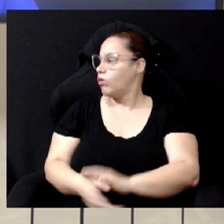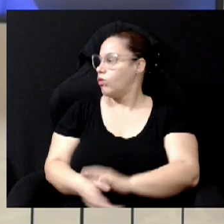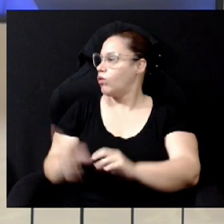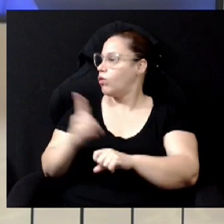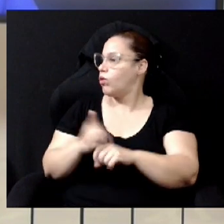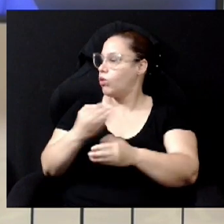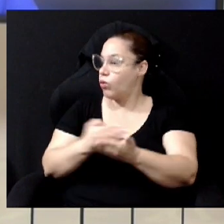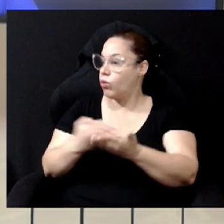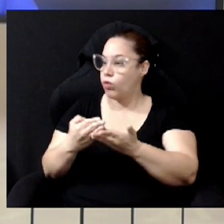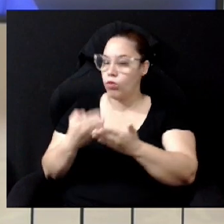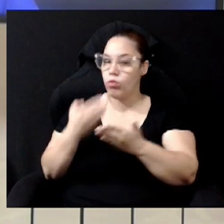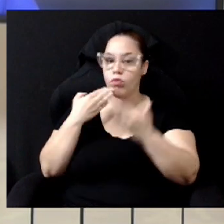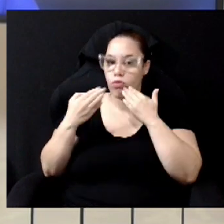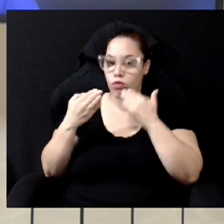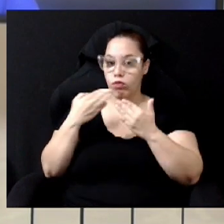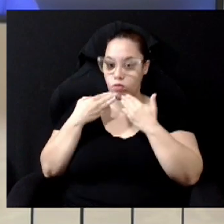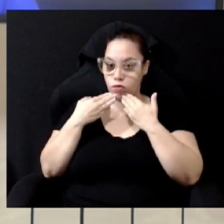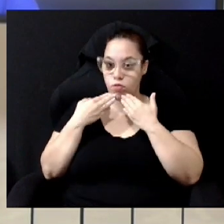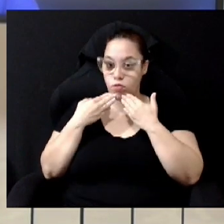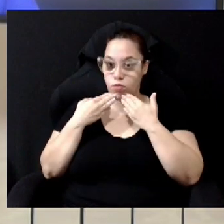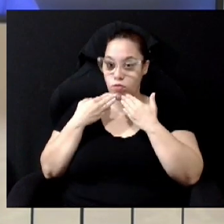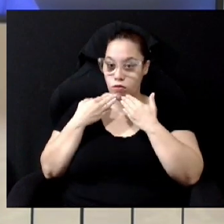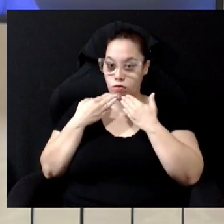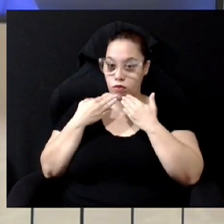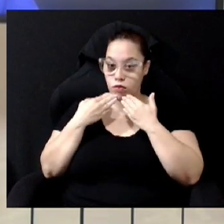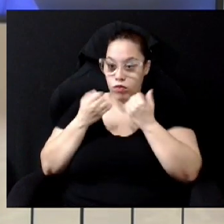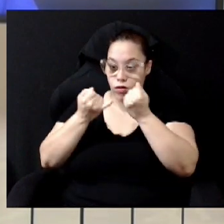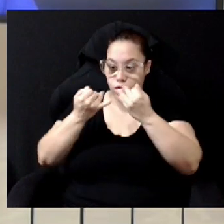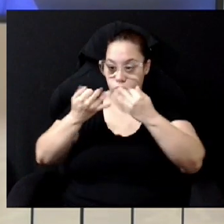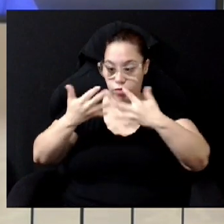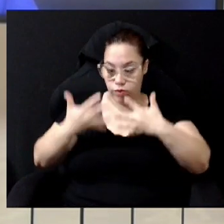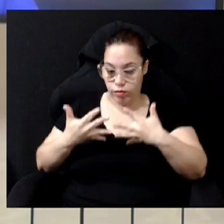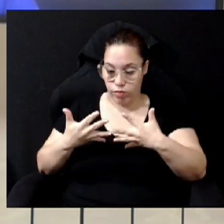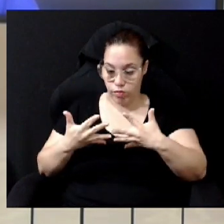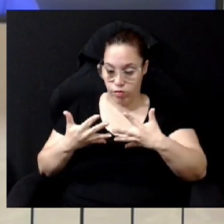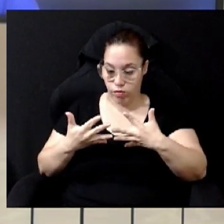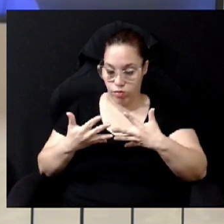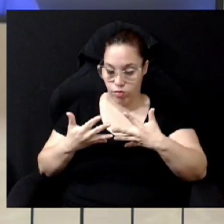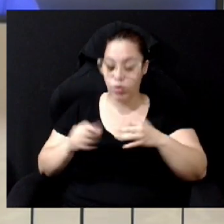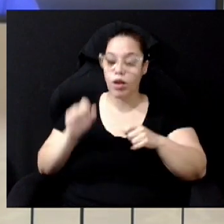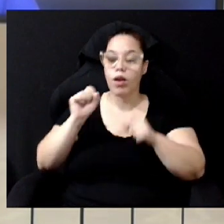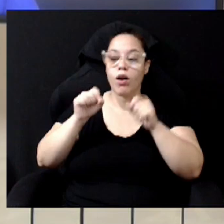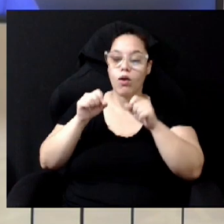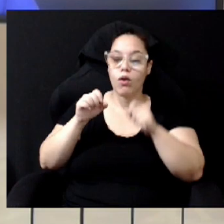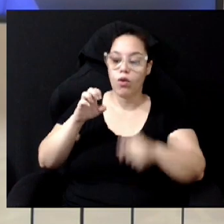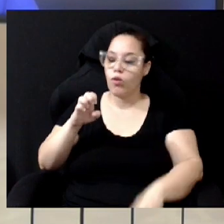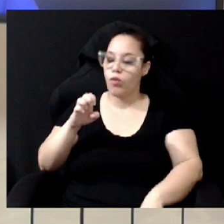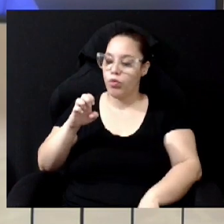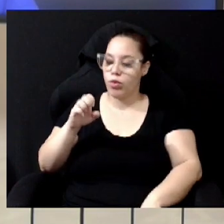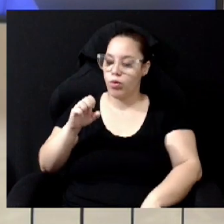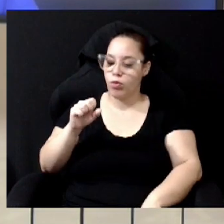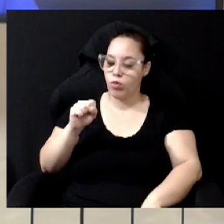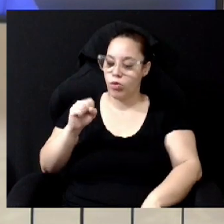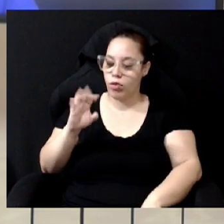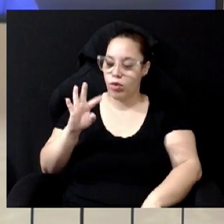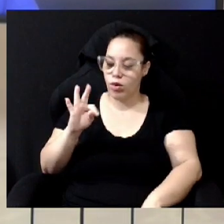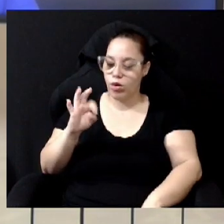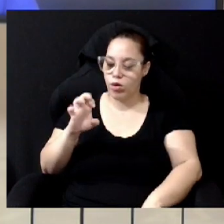começar o nosso bate-papo, eu gostaria que o senhor explicasse um pouquinho o que é a estenose